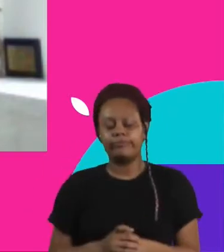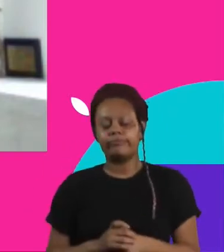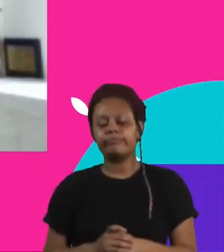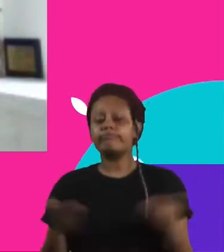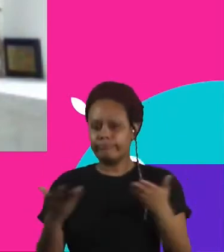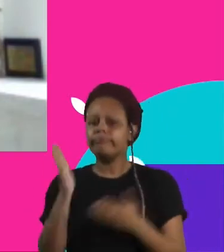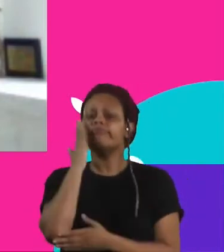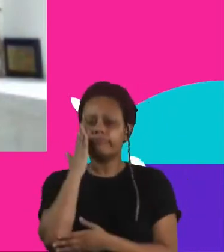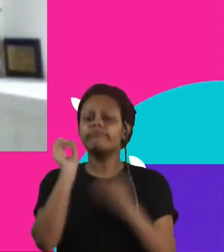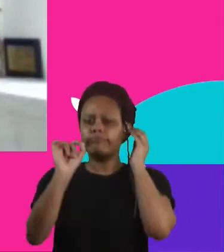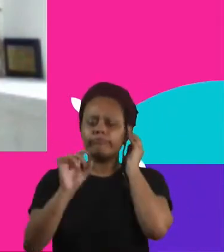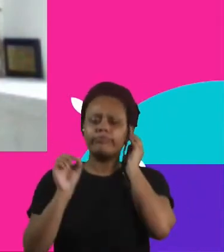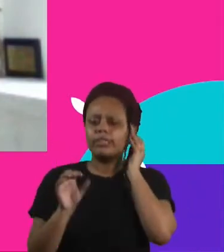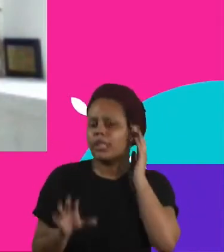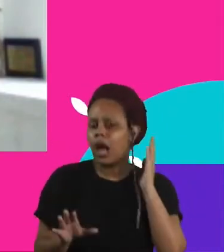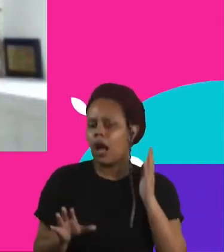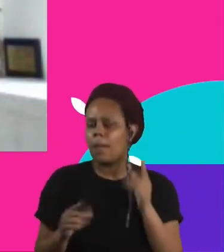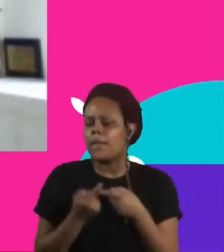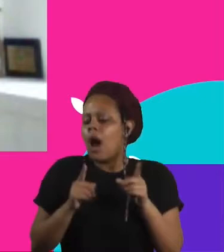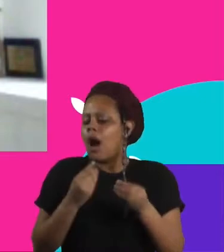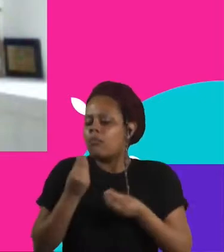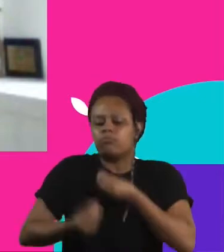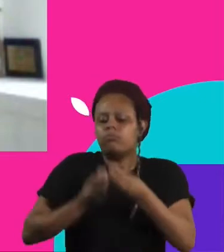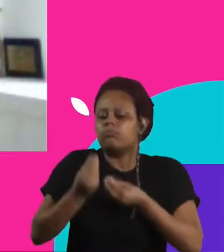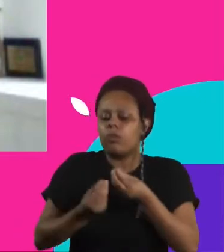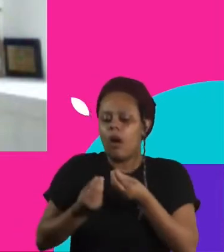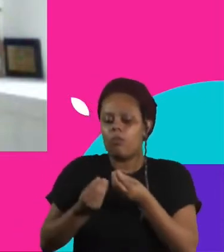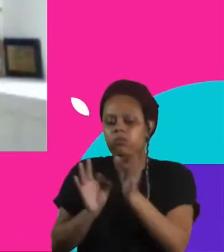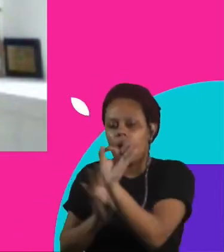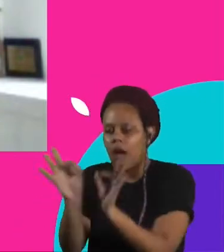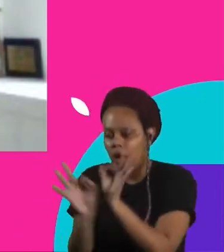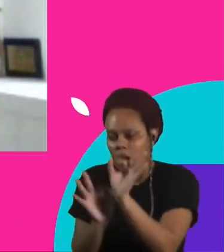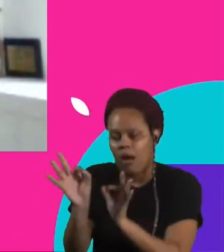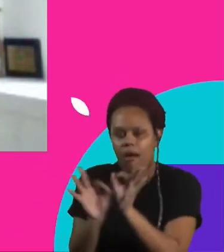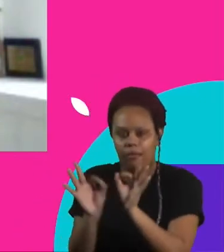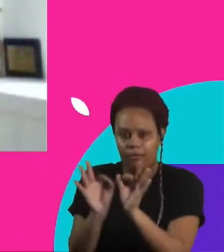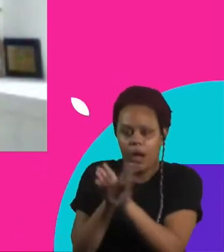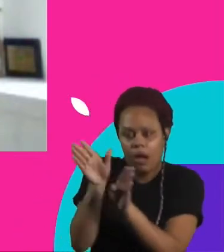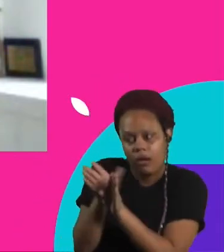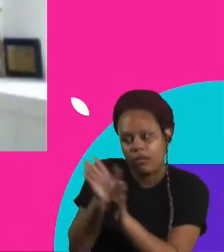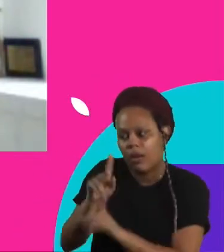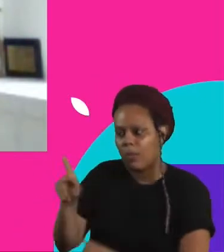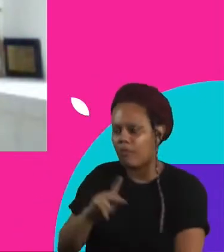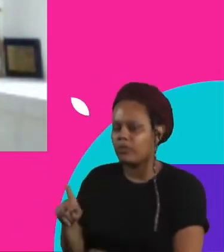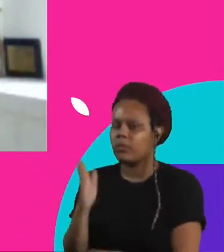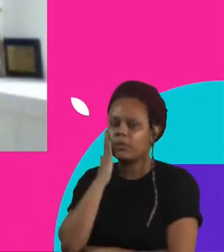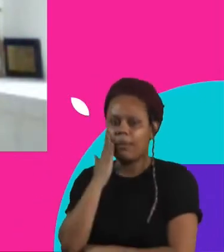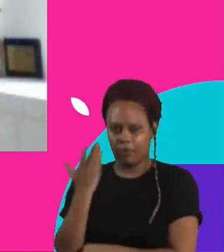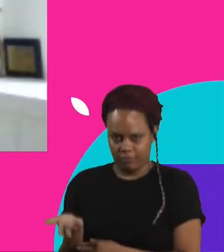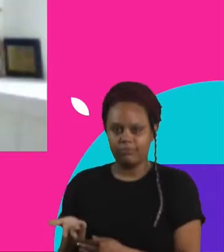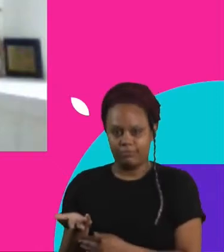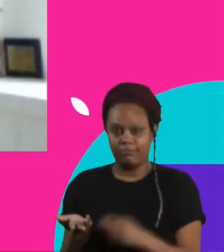ensinar, como nós preparamos os nossos professores para ensinarem. e cada vez fica mais claro que nós temos que